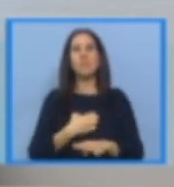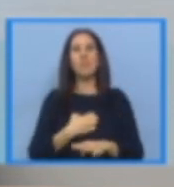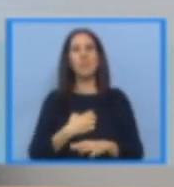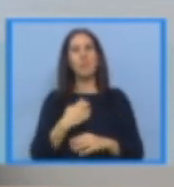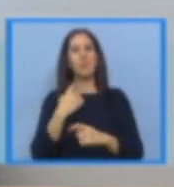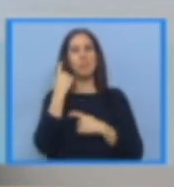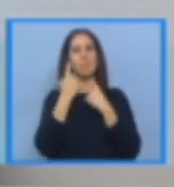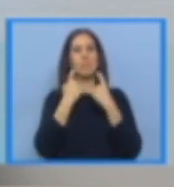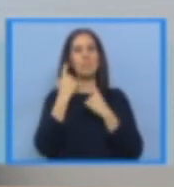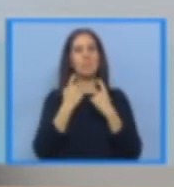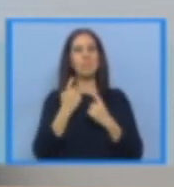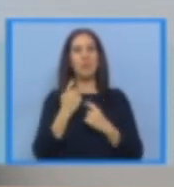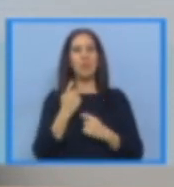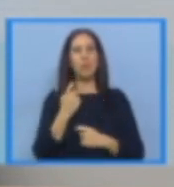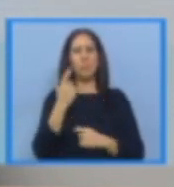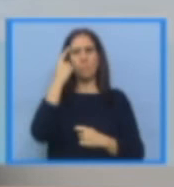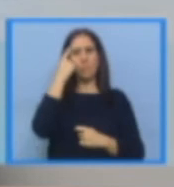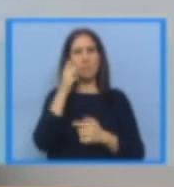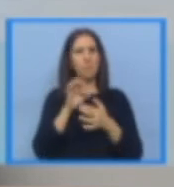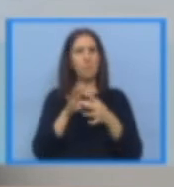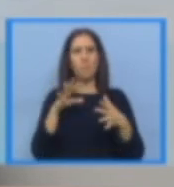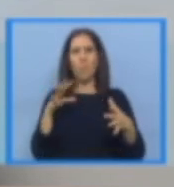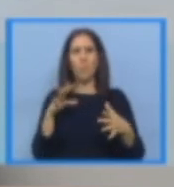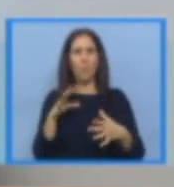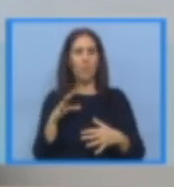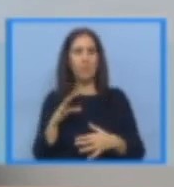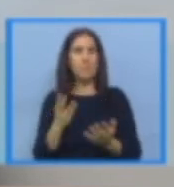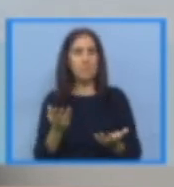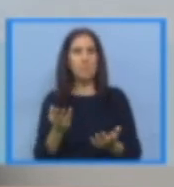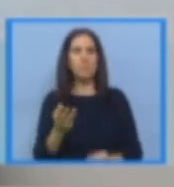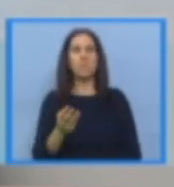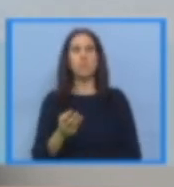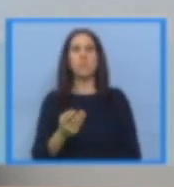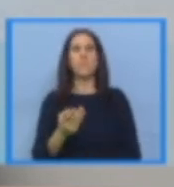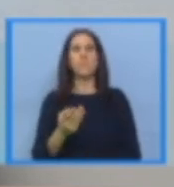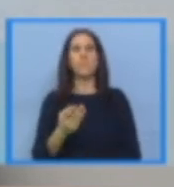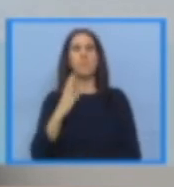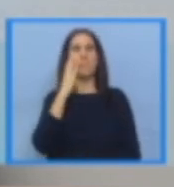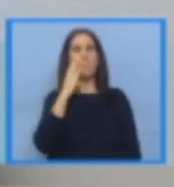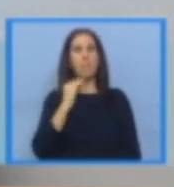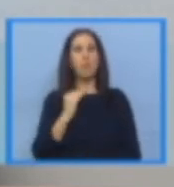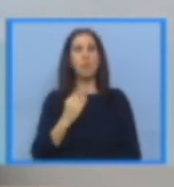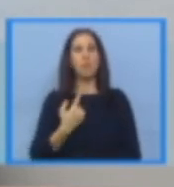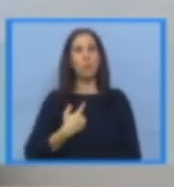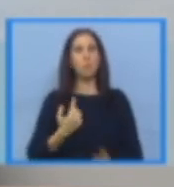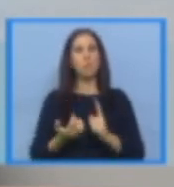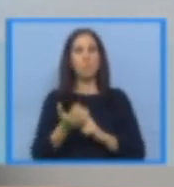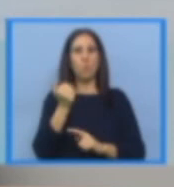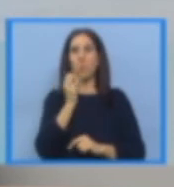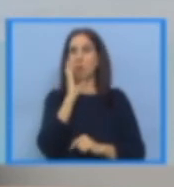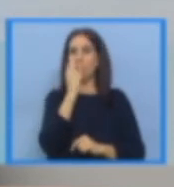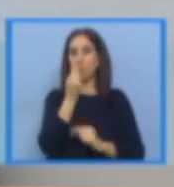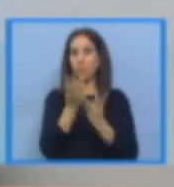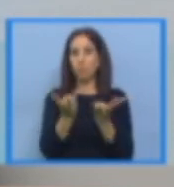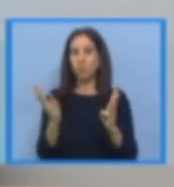a pensar, olha, isto não é bem como eu pensava, não é? Pronto, e creio que tenho conseguido que os alunos